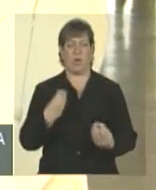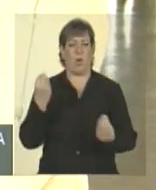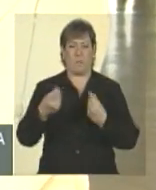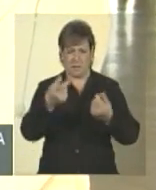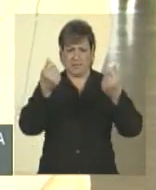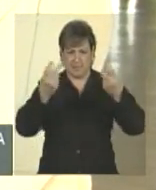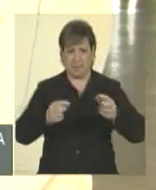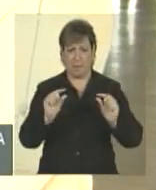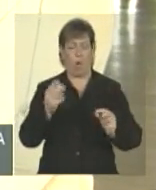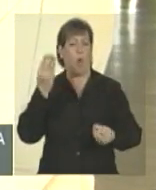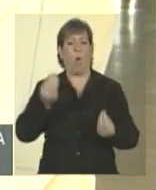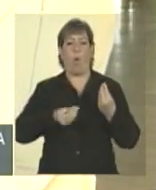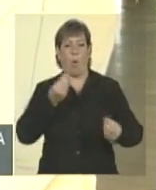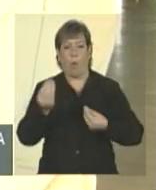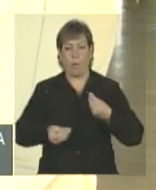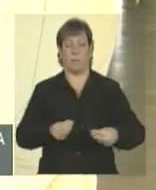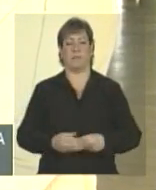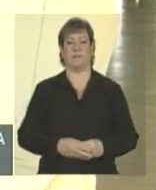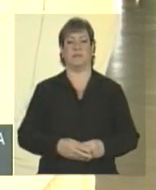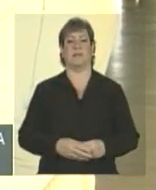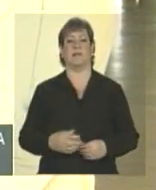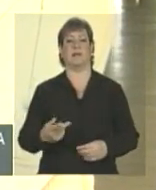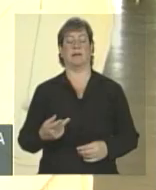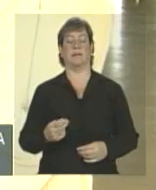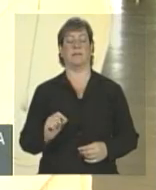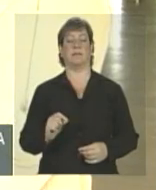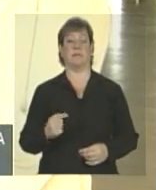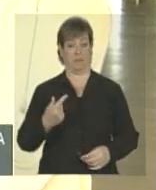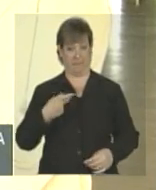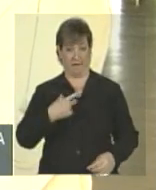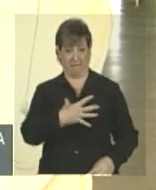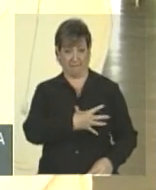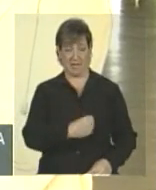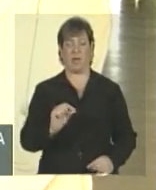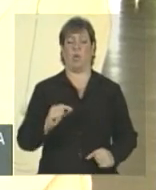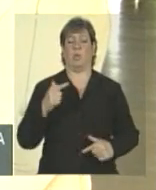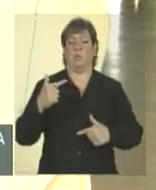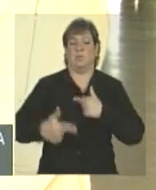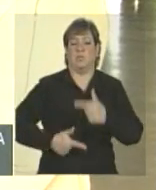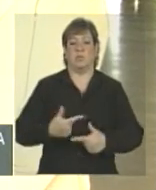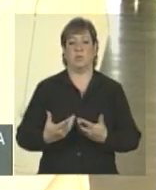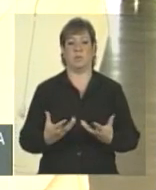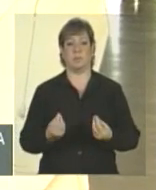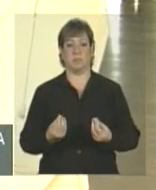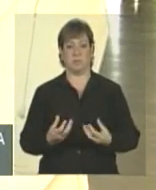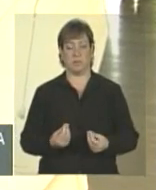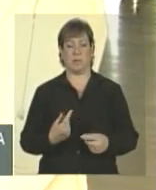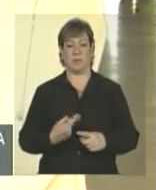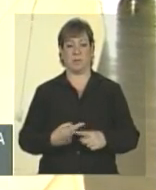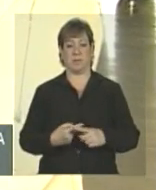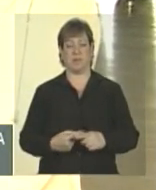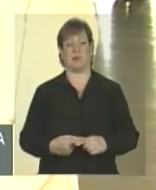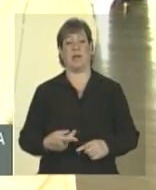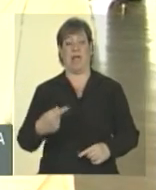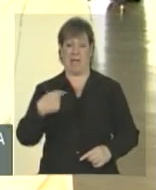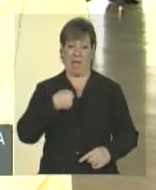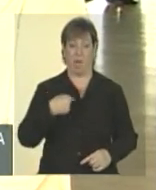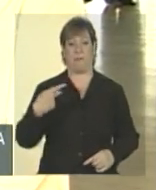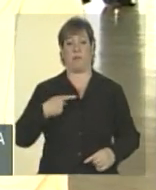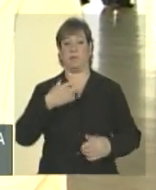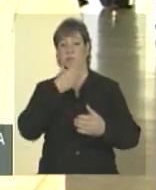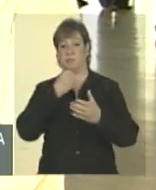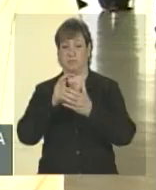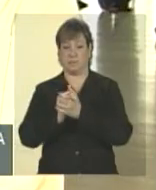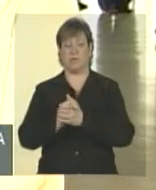um pouquinho para a gente. Luta porque ela, filha de pais pobres, né?